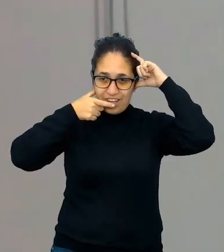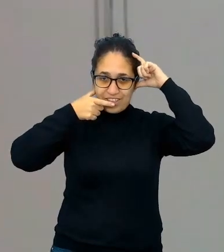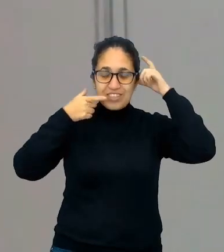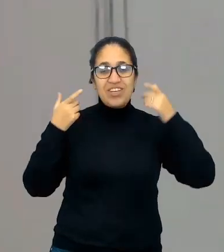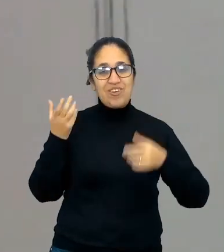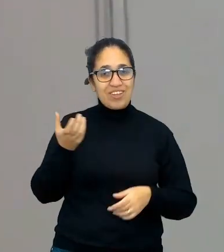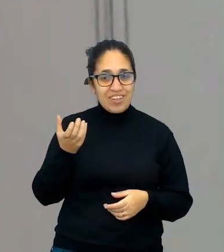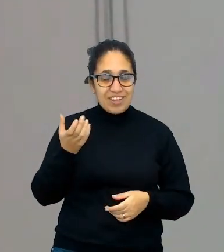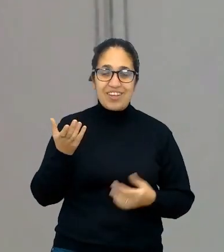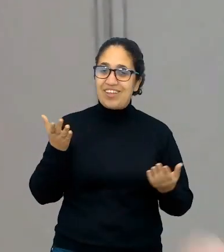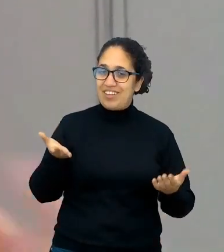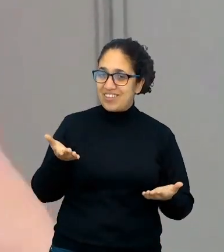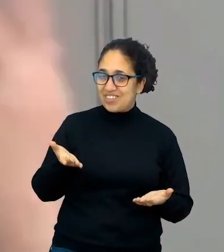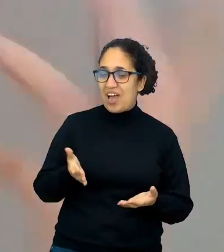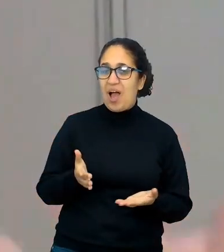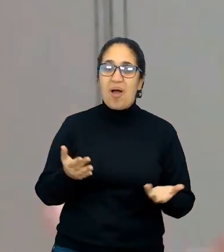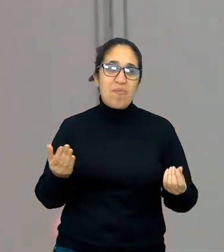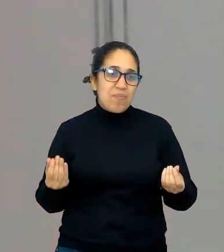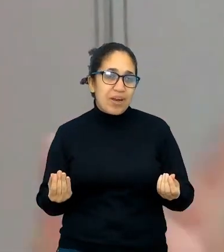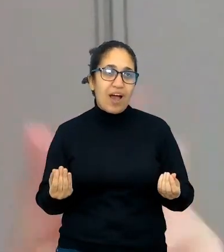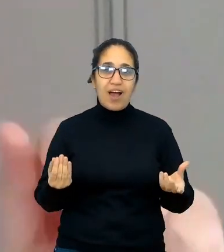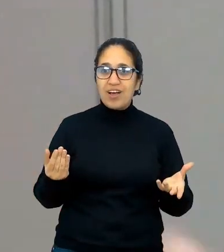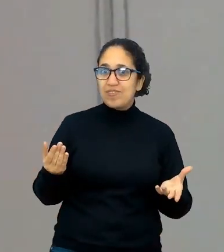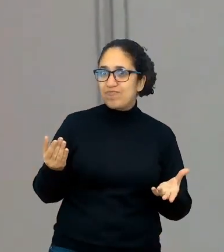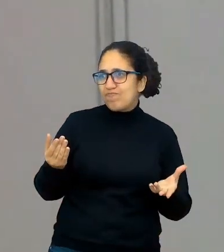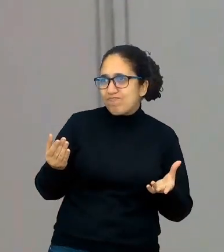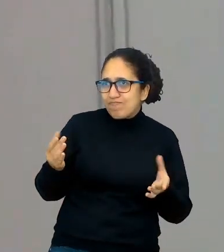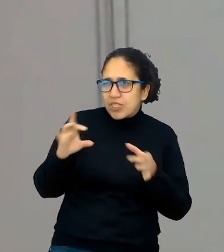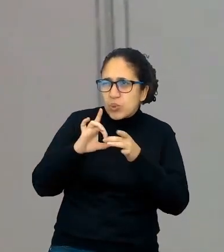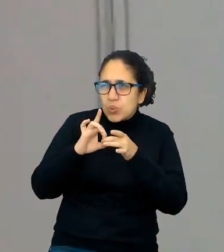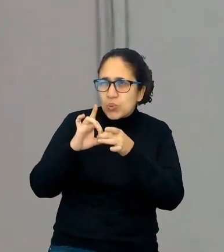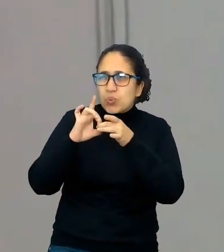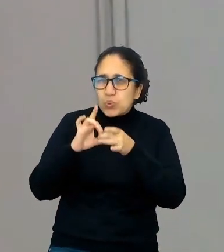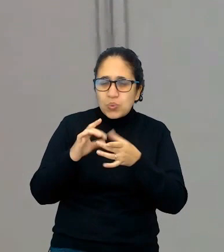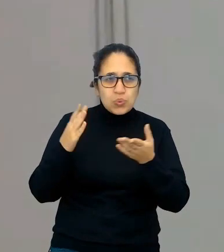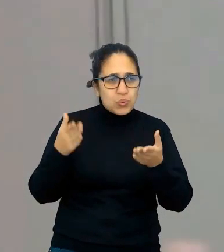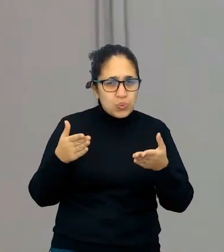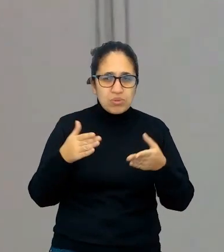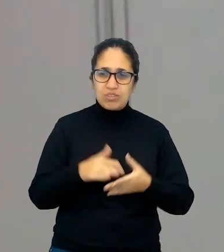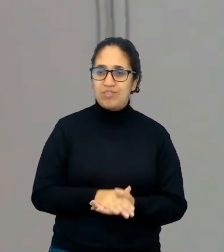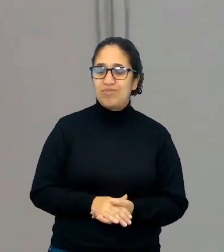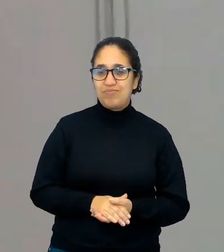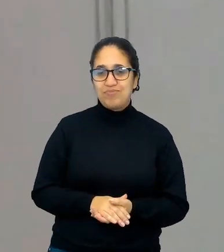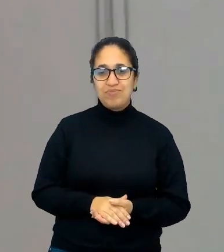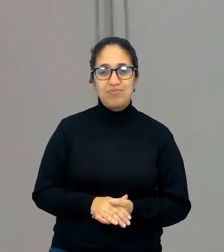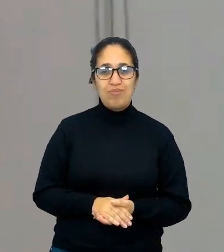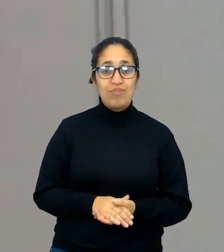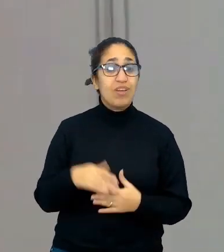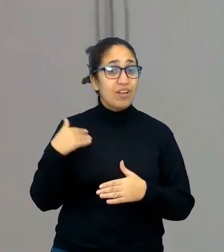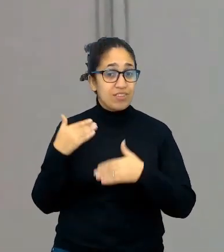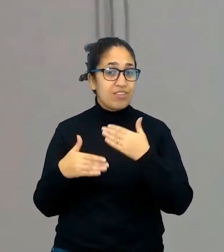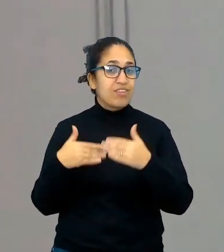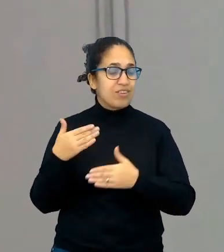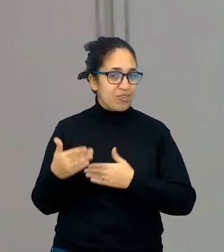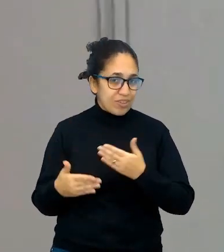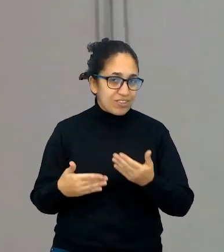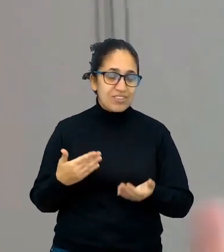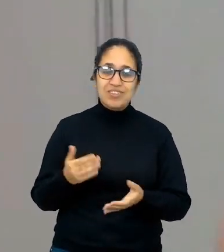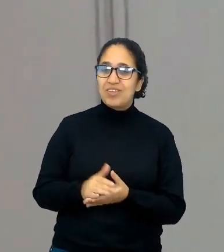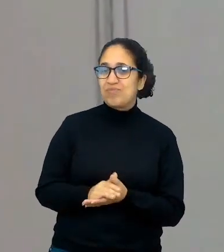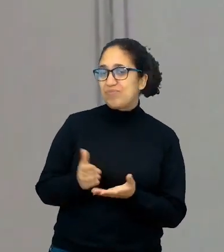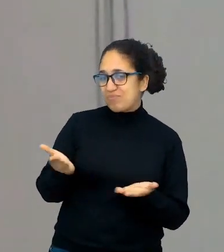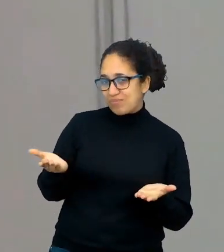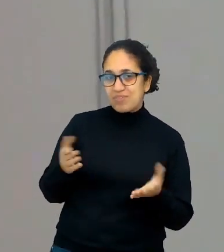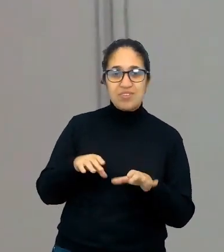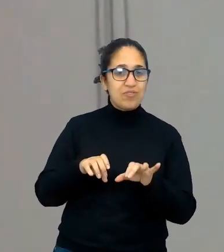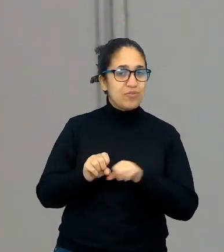eu queria para eu conseguir me concentrar melhor, né? E vamos dando sequenciamento aqui à